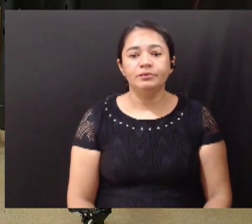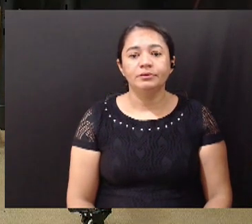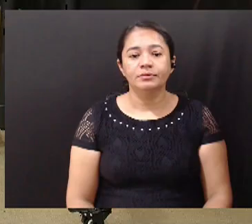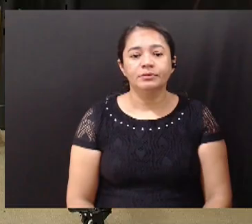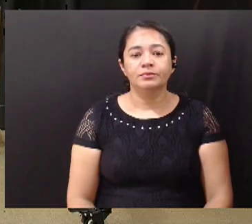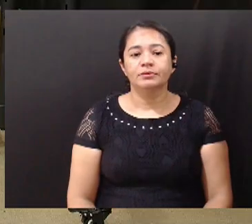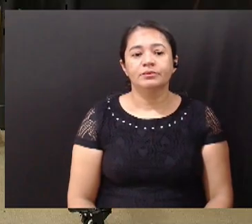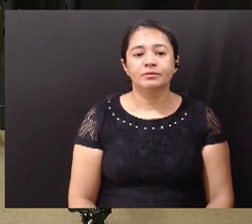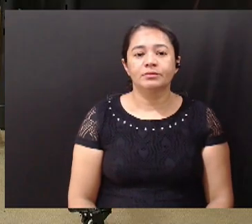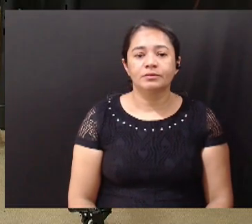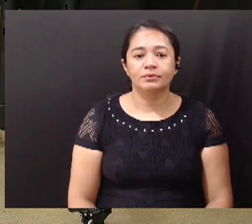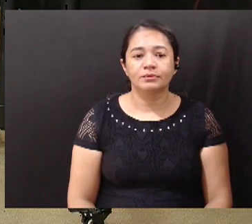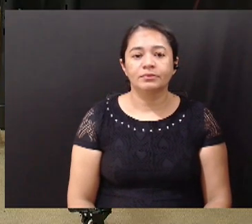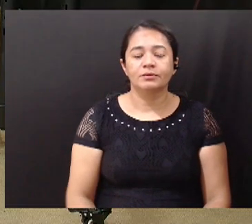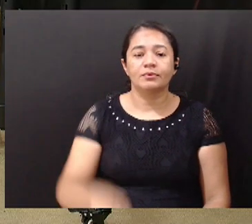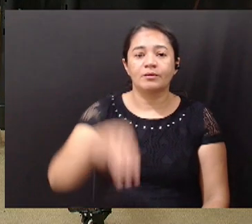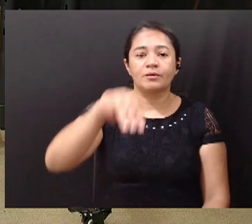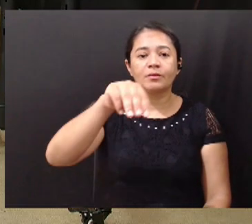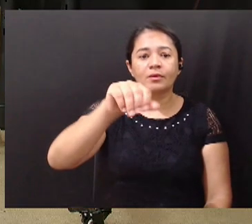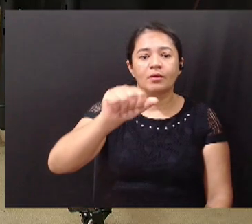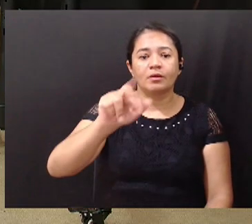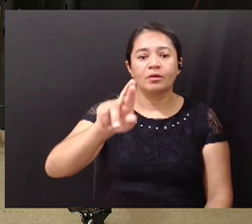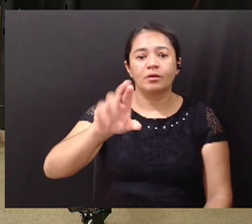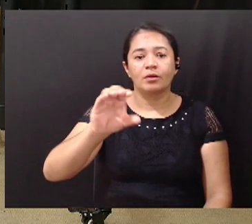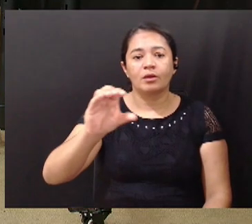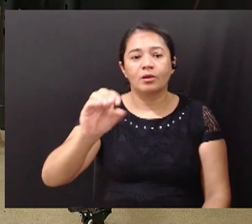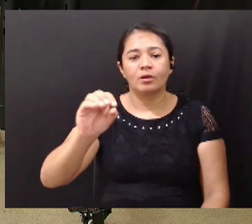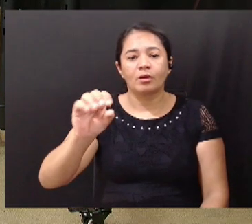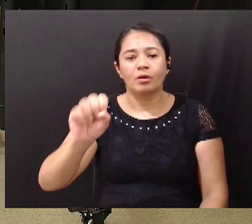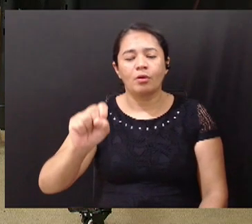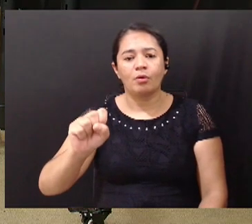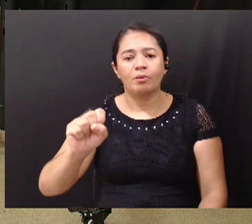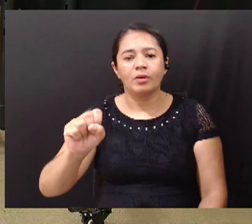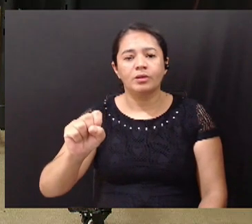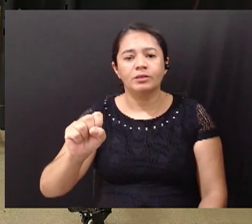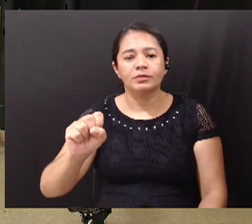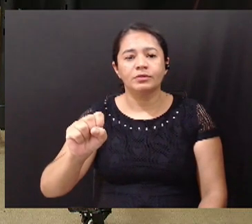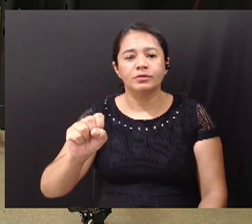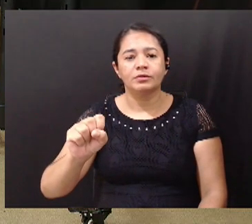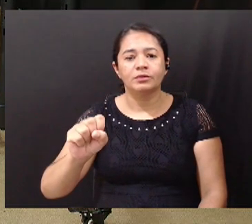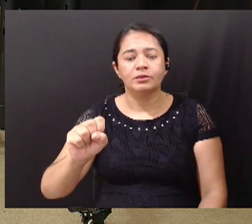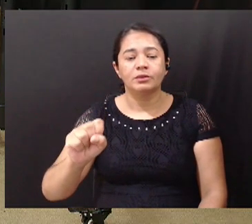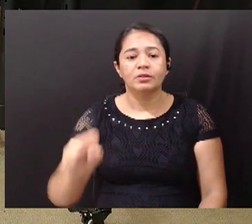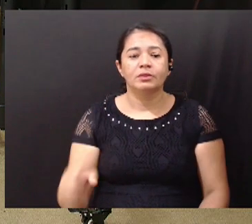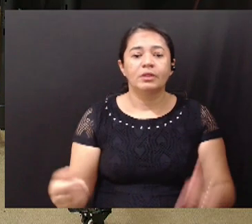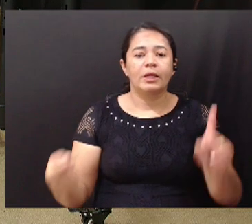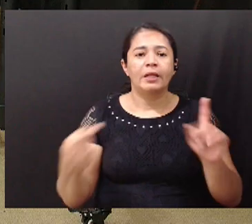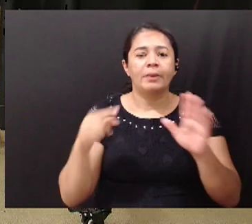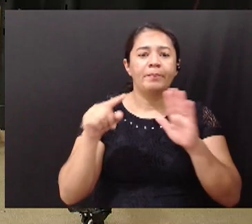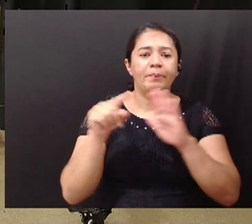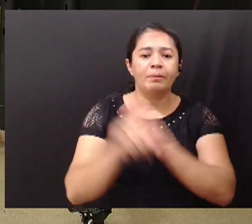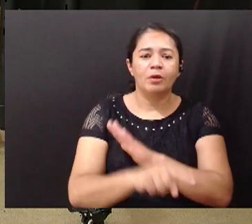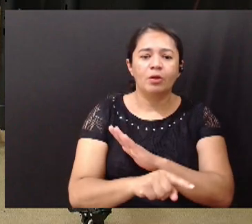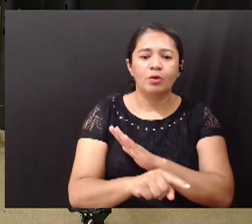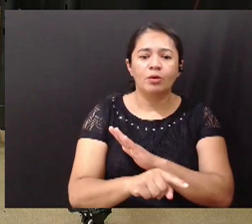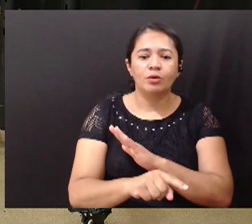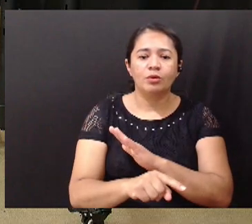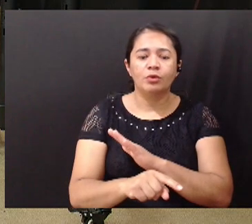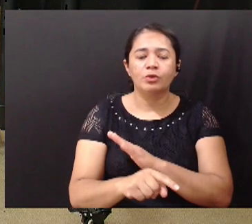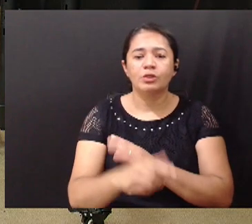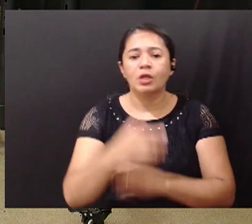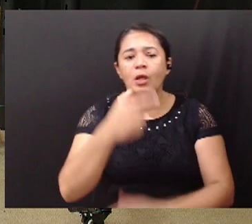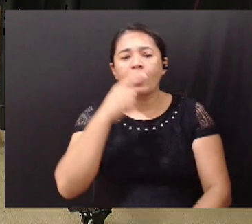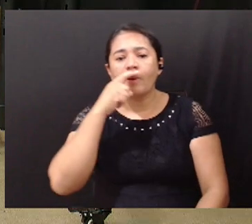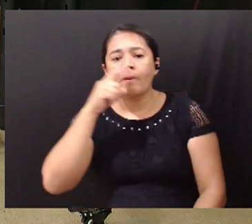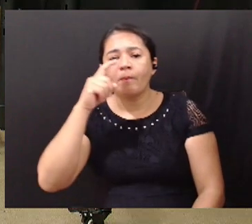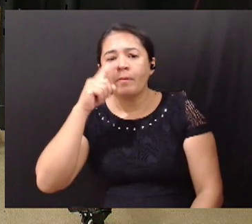pra gente na tela, produção. Vamos ver quem está conosco. Marcos Vinícius, do Parque Prado. Bom dia para você, obrigada pela participação. Quando os